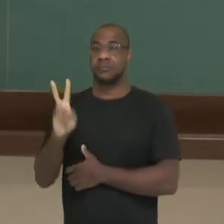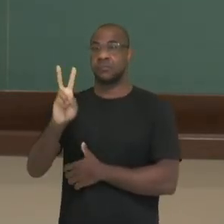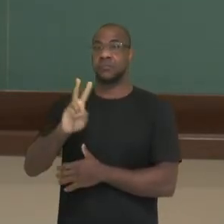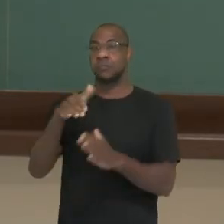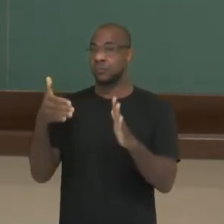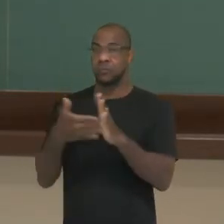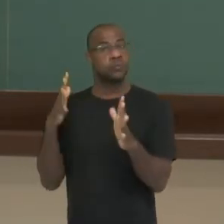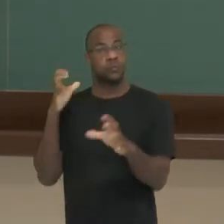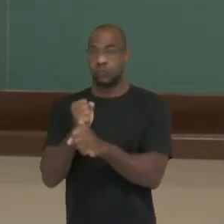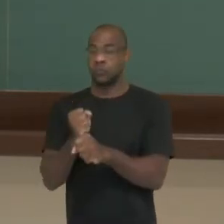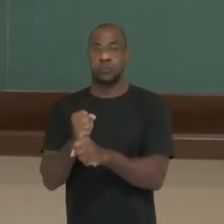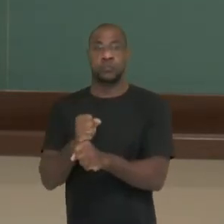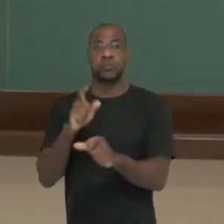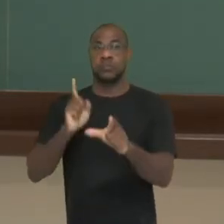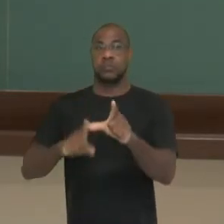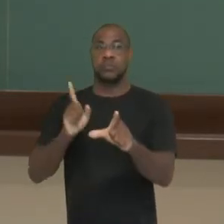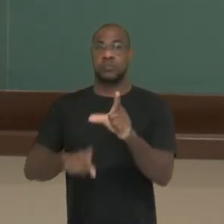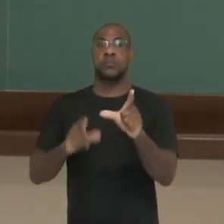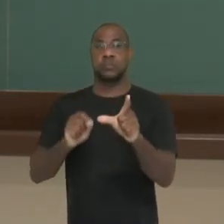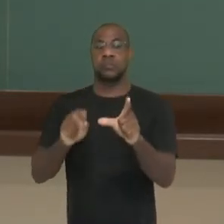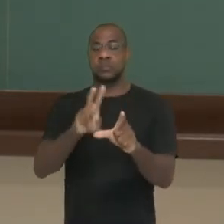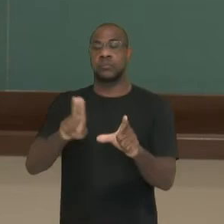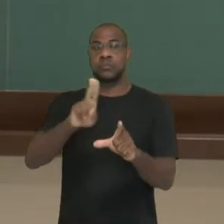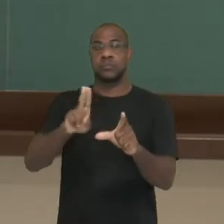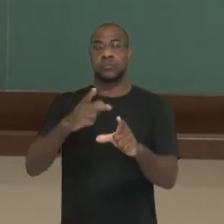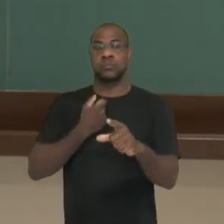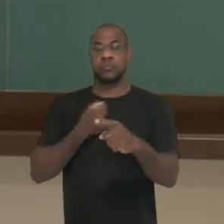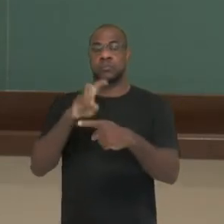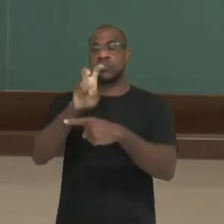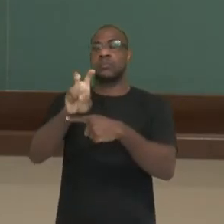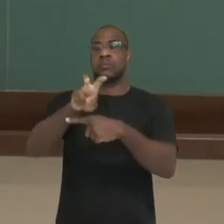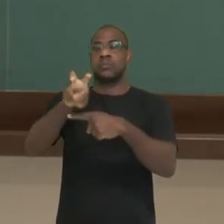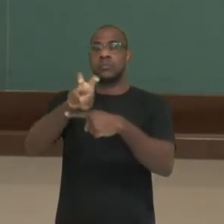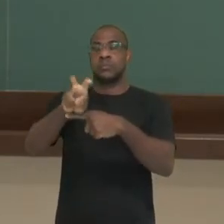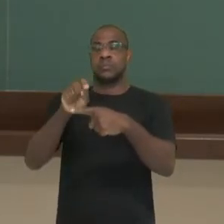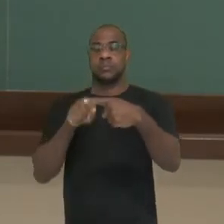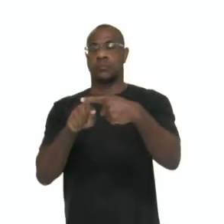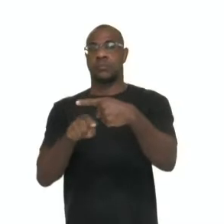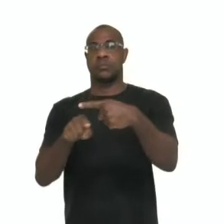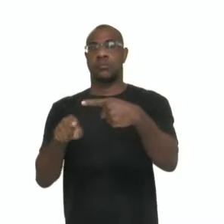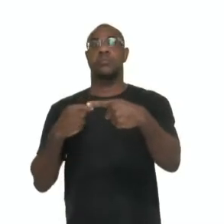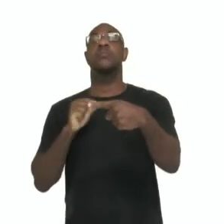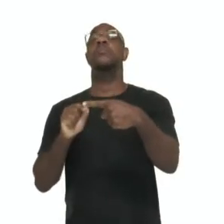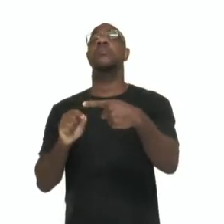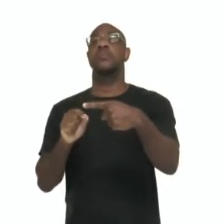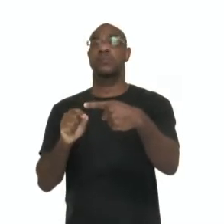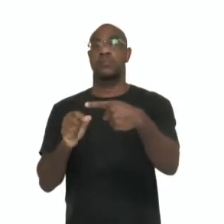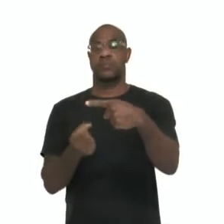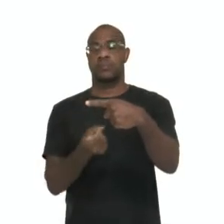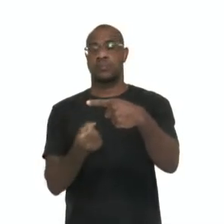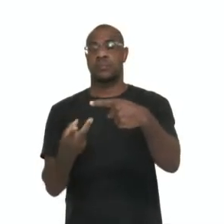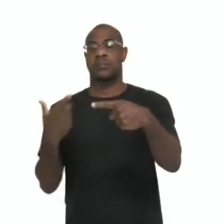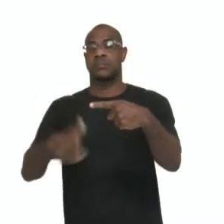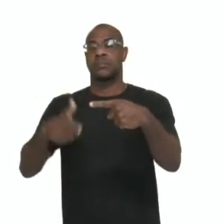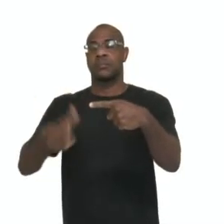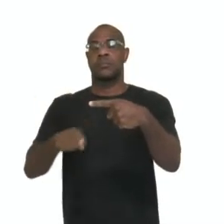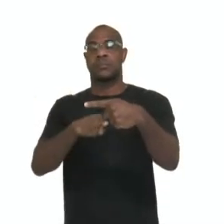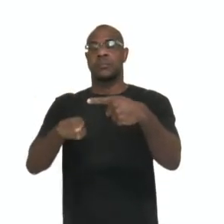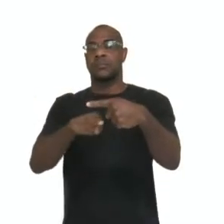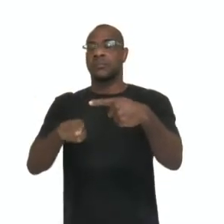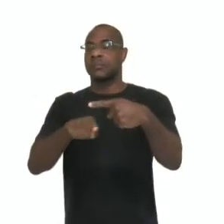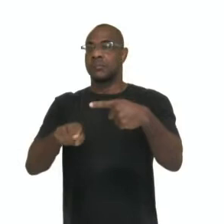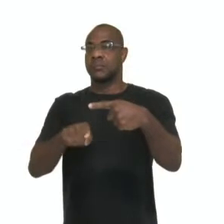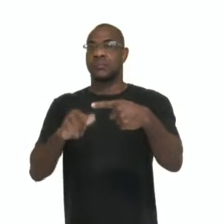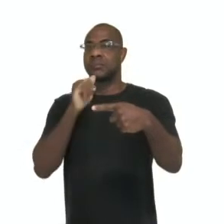do número de letras eu uso no meu numerador e no denominador eu coloco as 2 letras repetidas,